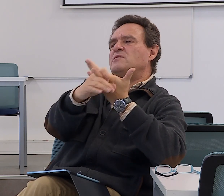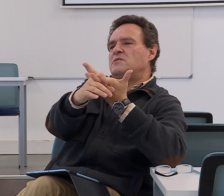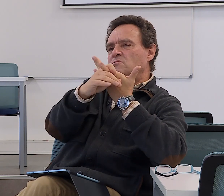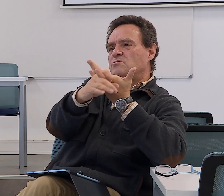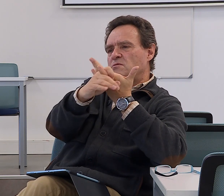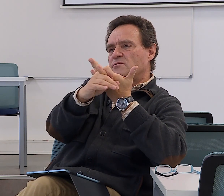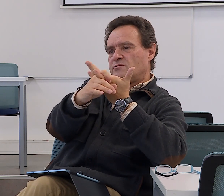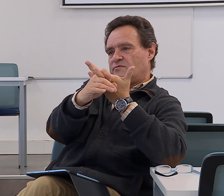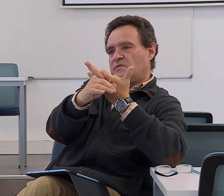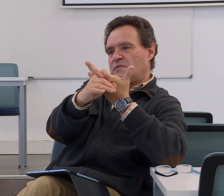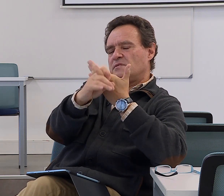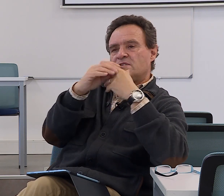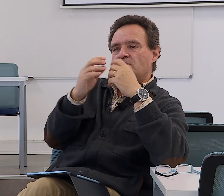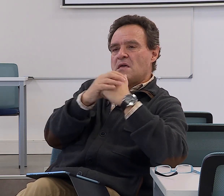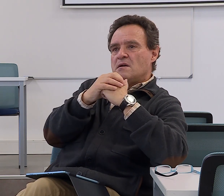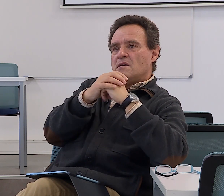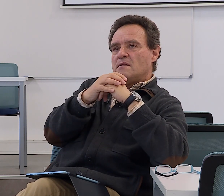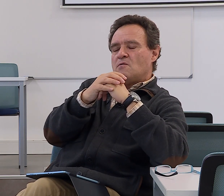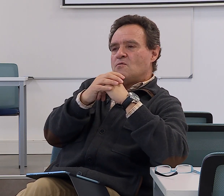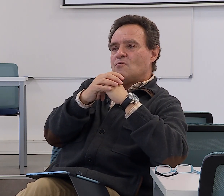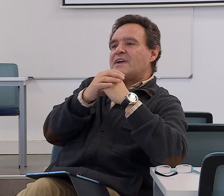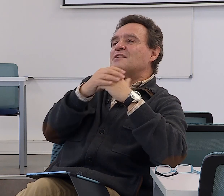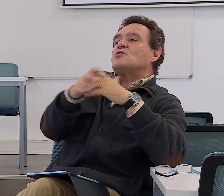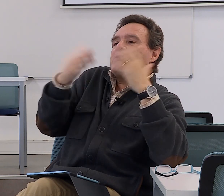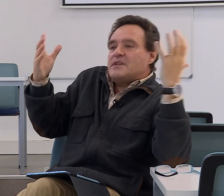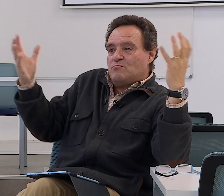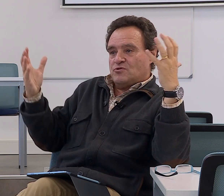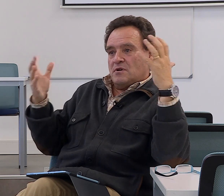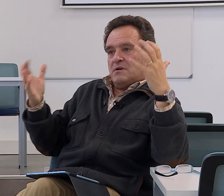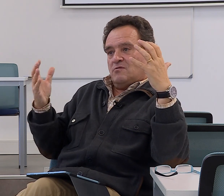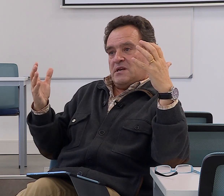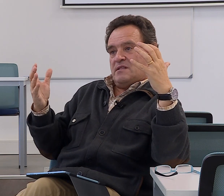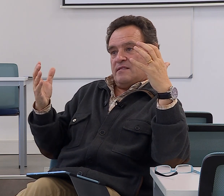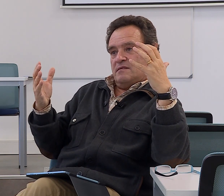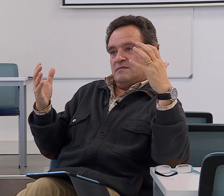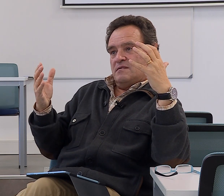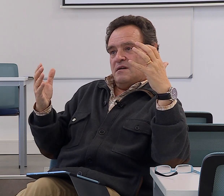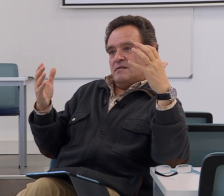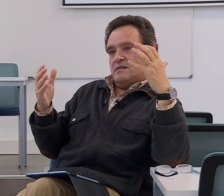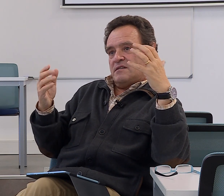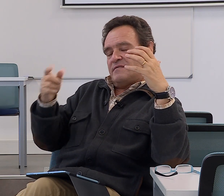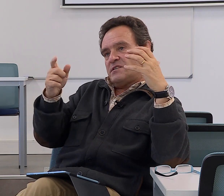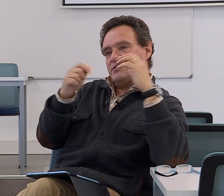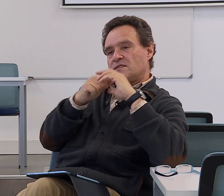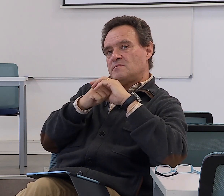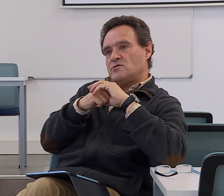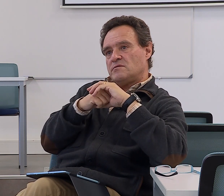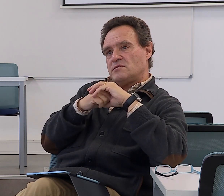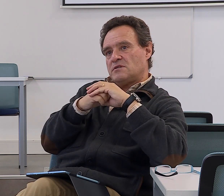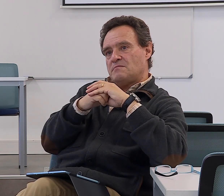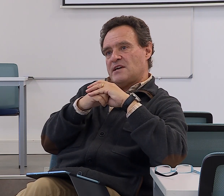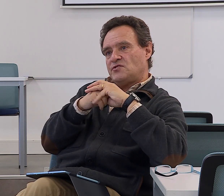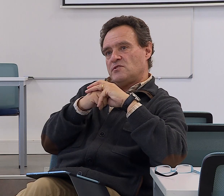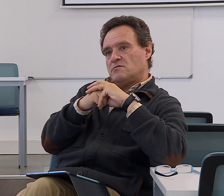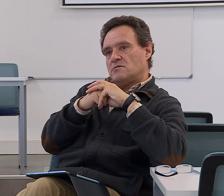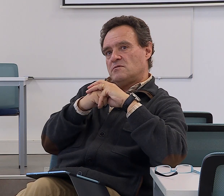o sentido do nosso viver, ou seja, o que é que nós queremos enquanto humanidade. E talvez seja essa uma das coisas